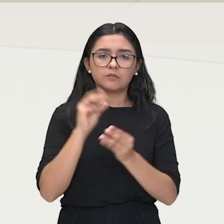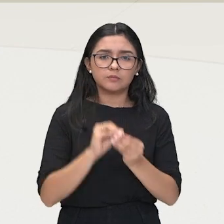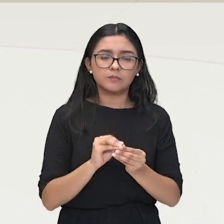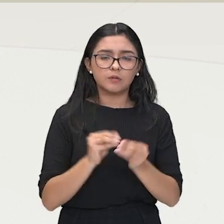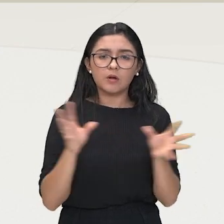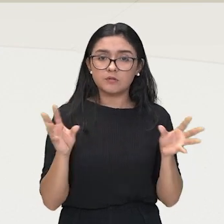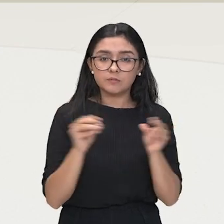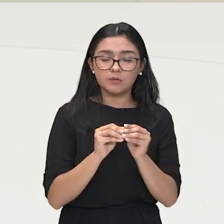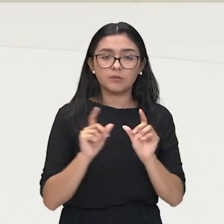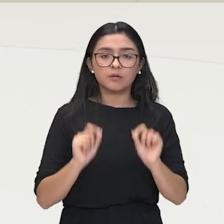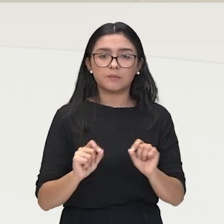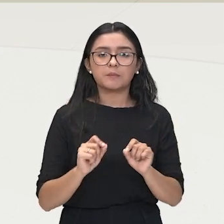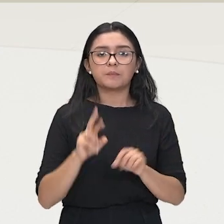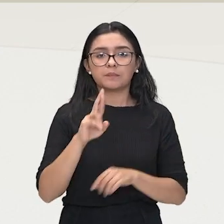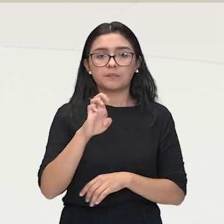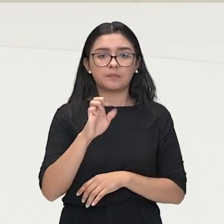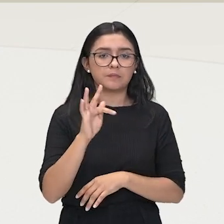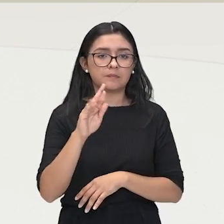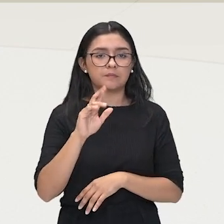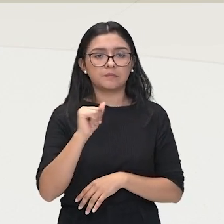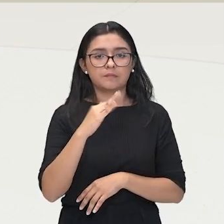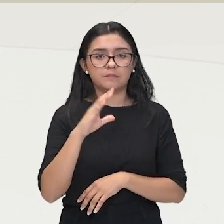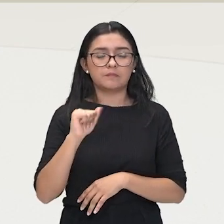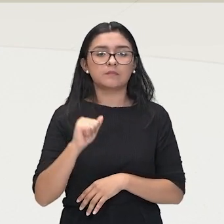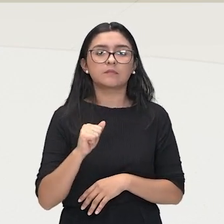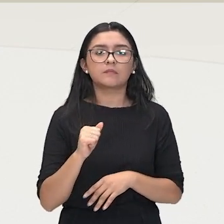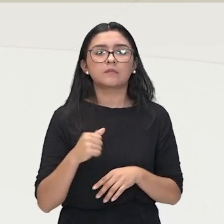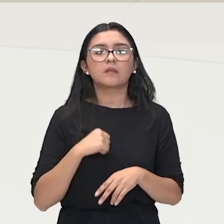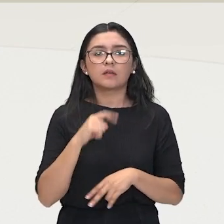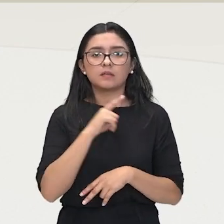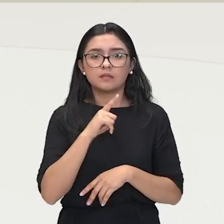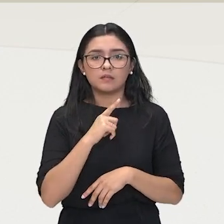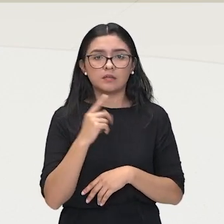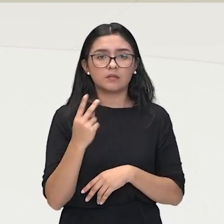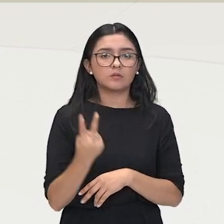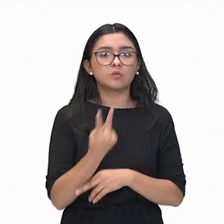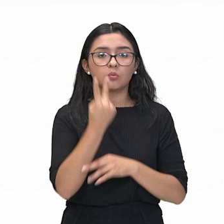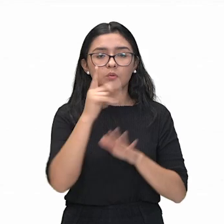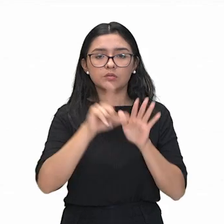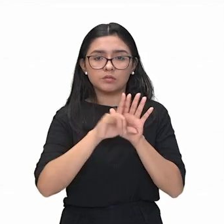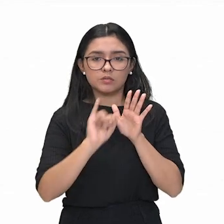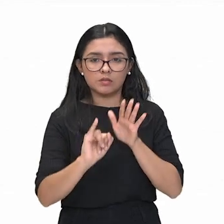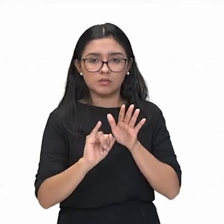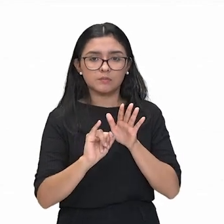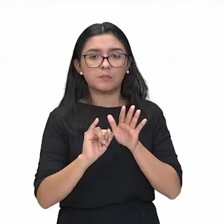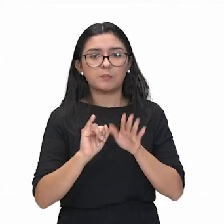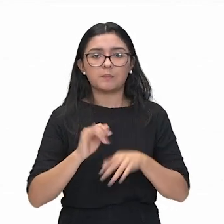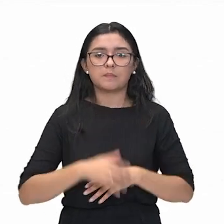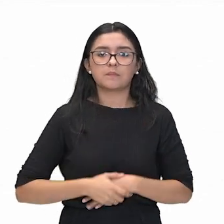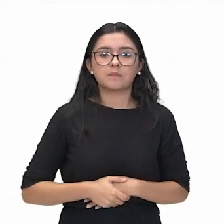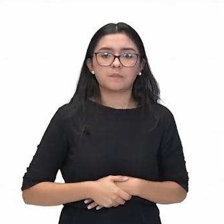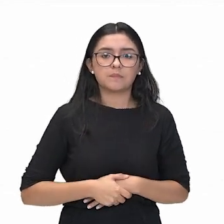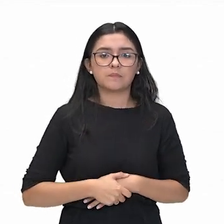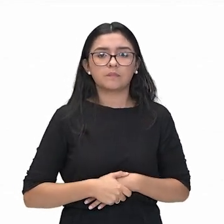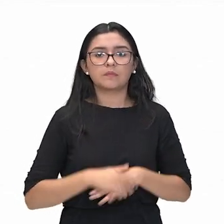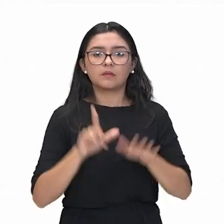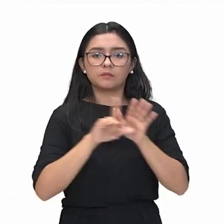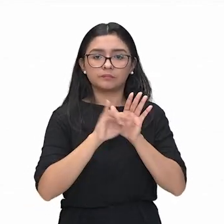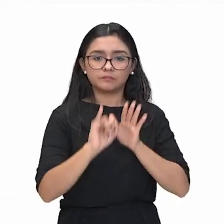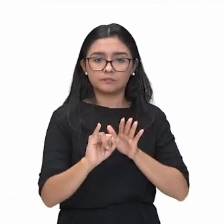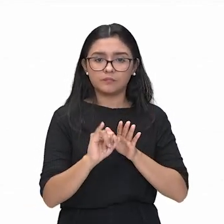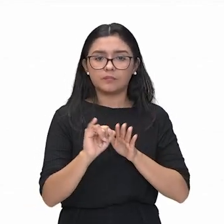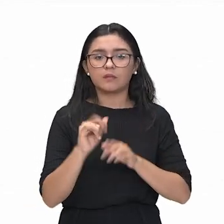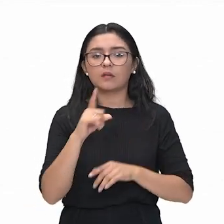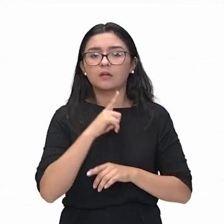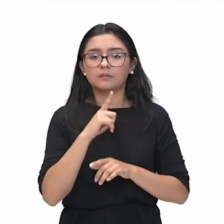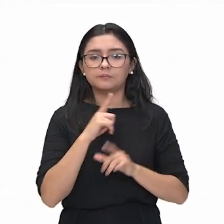a refração ela vai obedecer então a duas equações, as duas leis, são elas. A lei da refração, então, vai